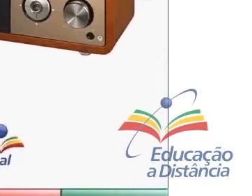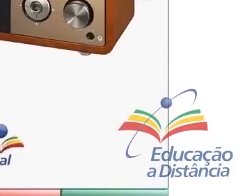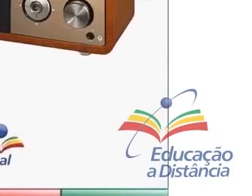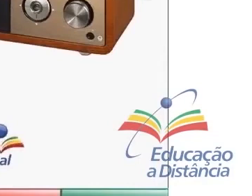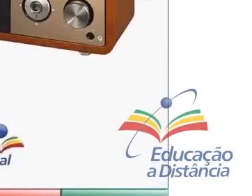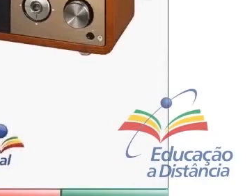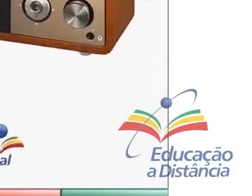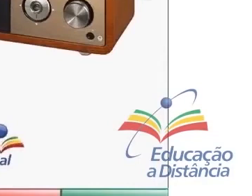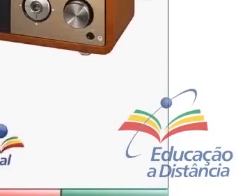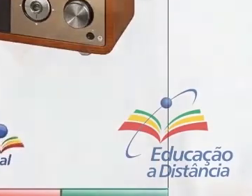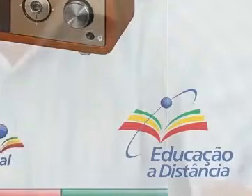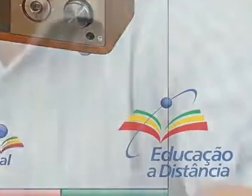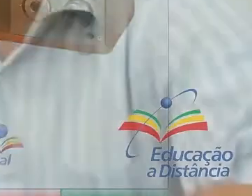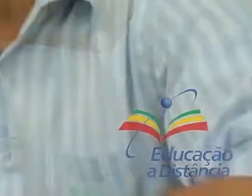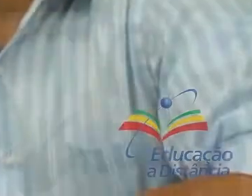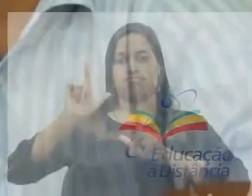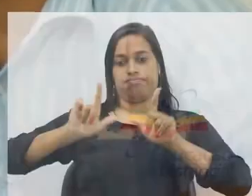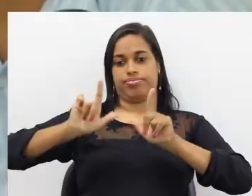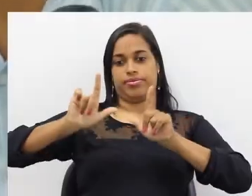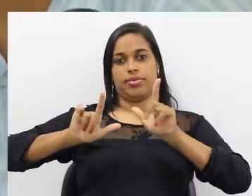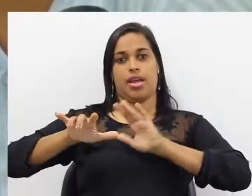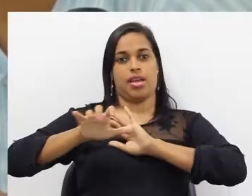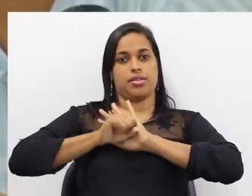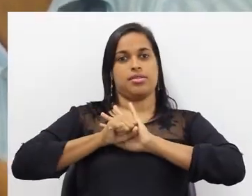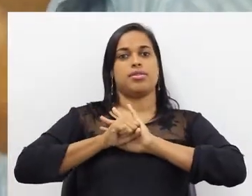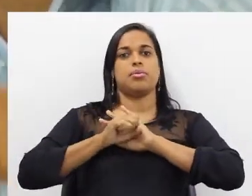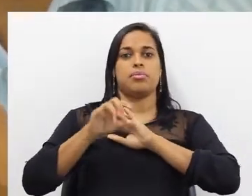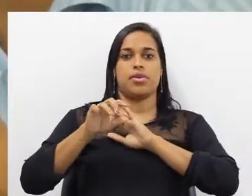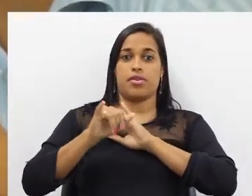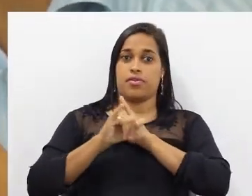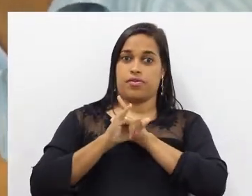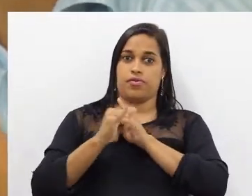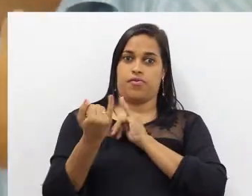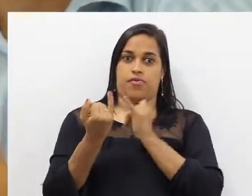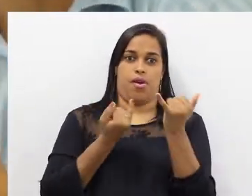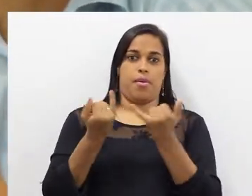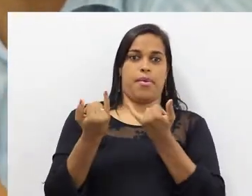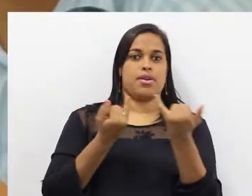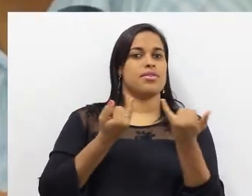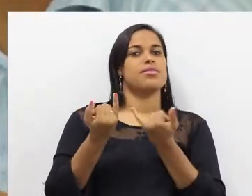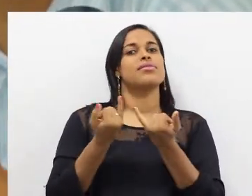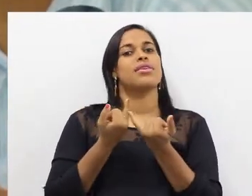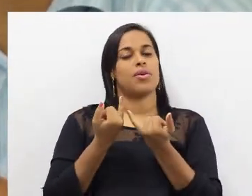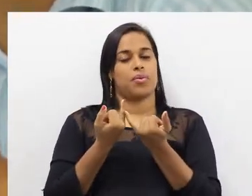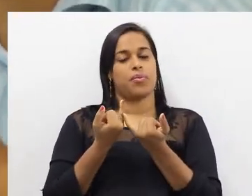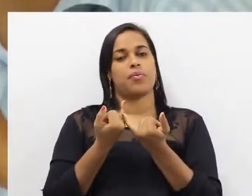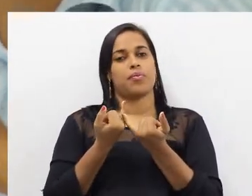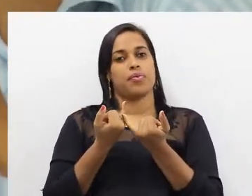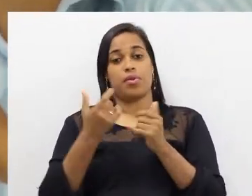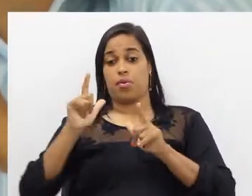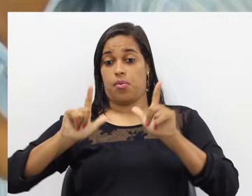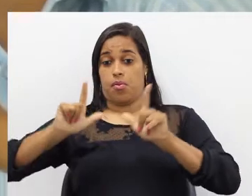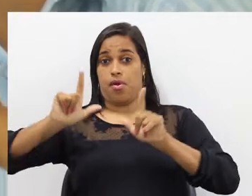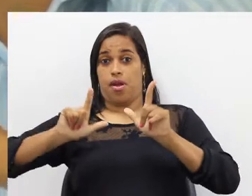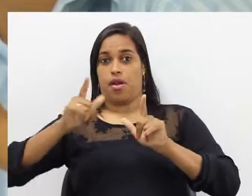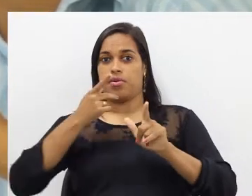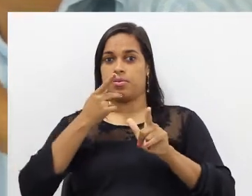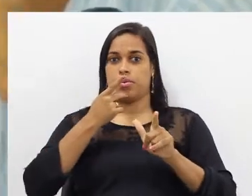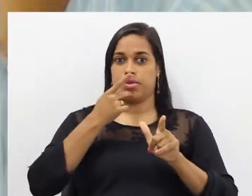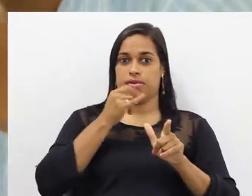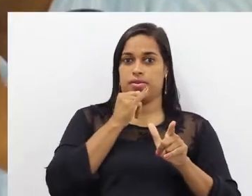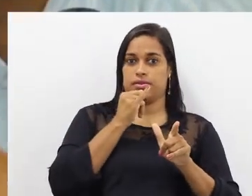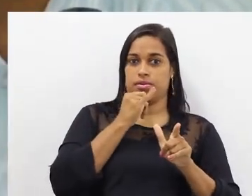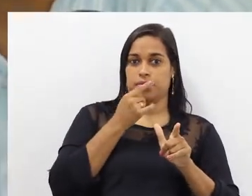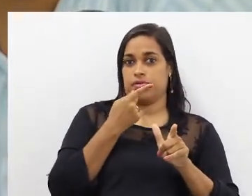receptor. Esse aparelho receptor tem apenas a capacidade de receber o sinal e você escutar. O rádio não é capaz de você chegar lá e